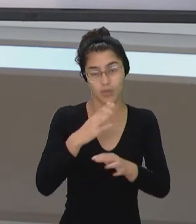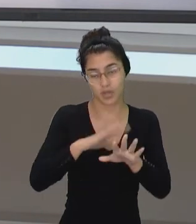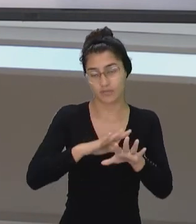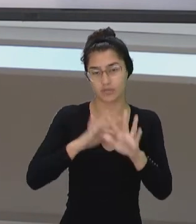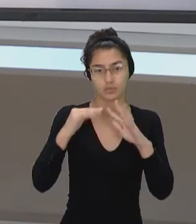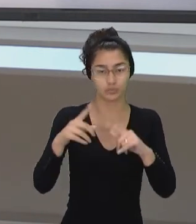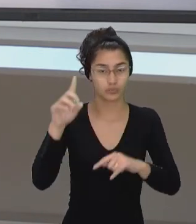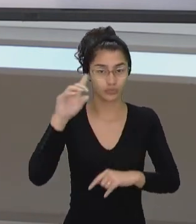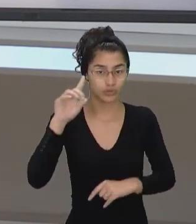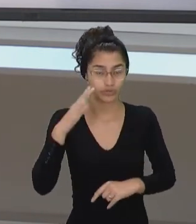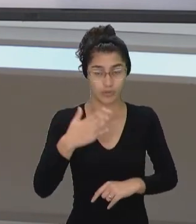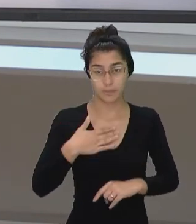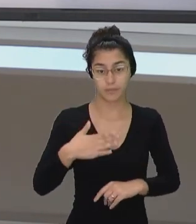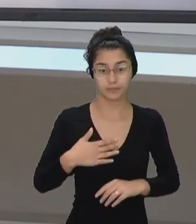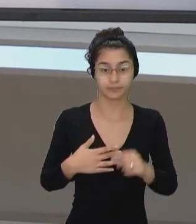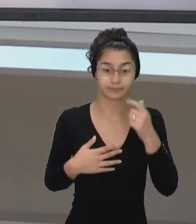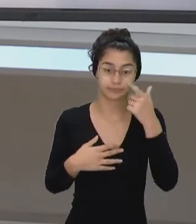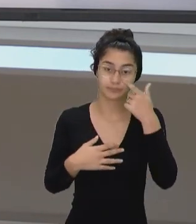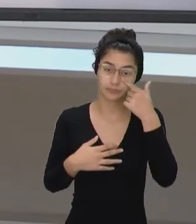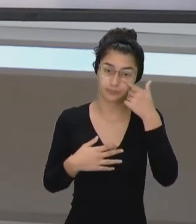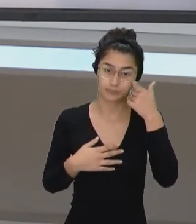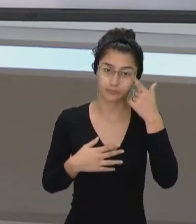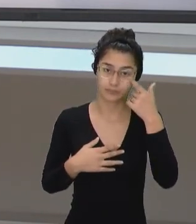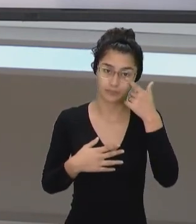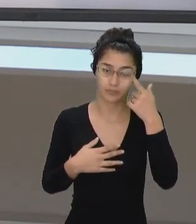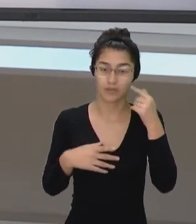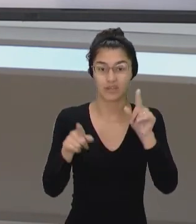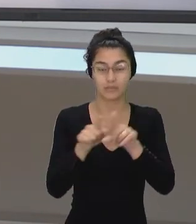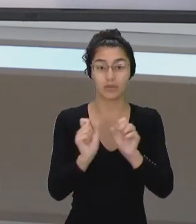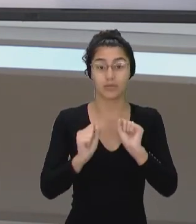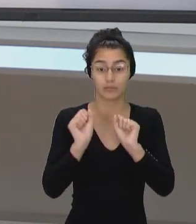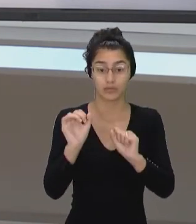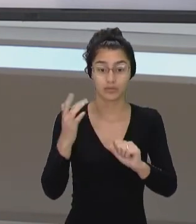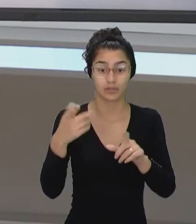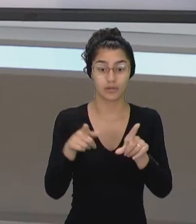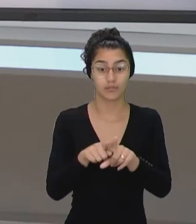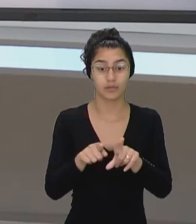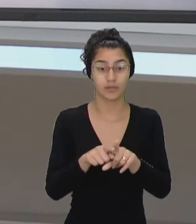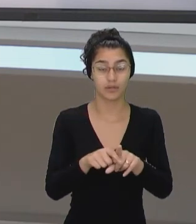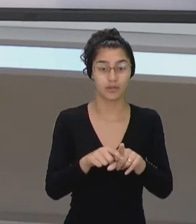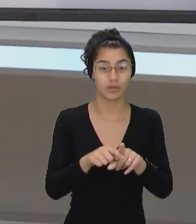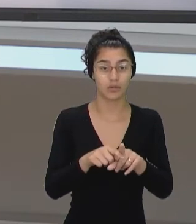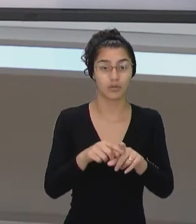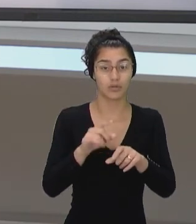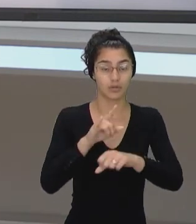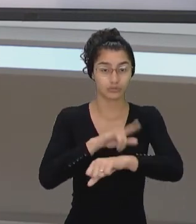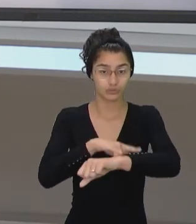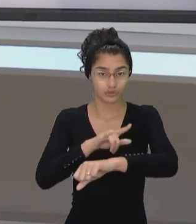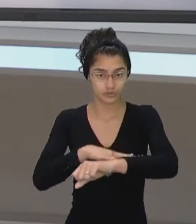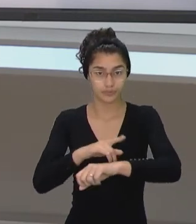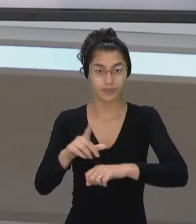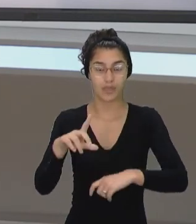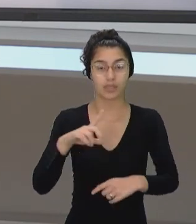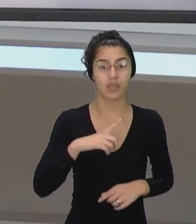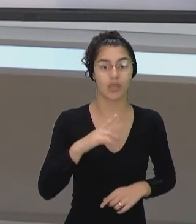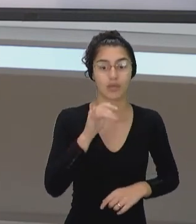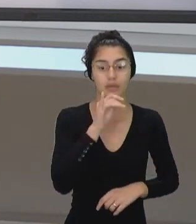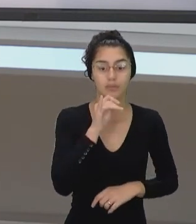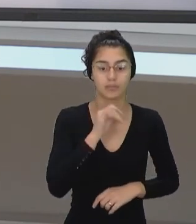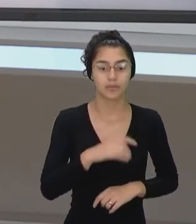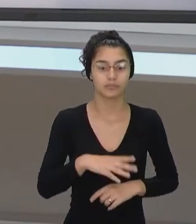dia a dia. Uma outra coisa também, uma outra consequência importante é no sistema urinário, que aí eu tenho, olha só,